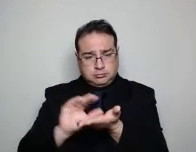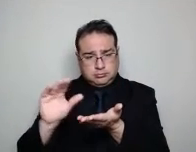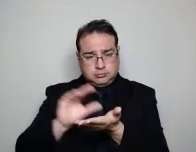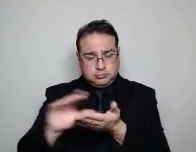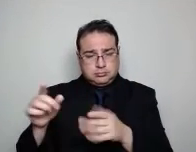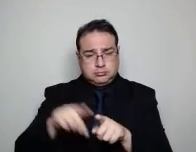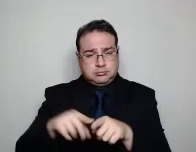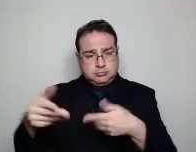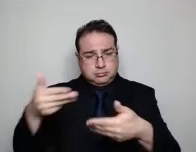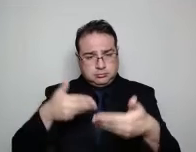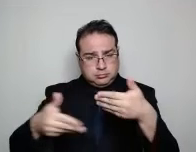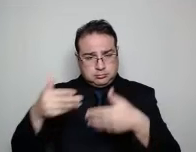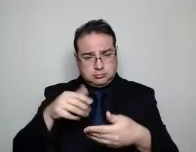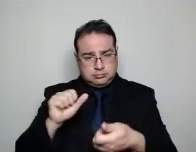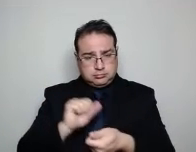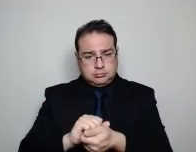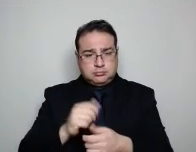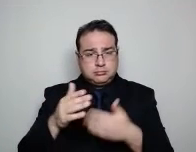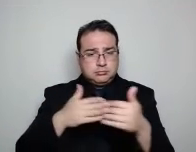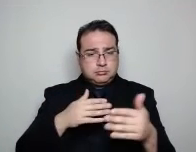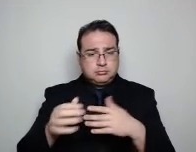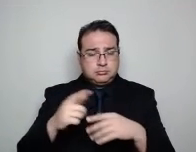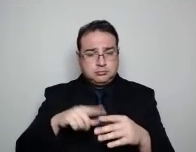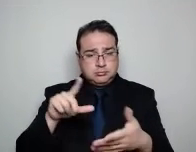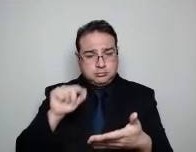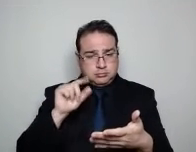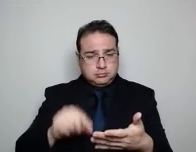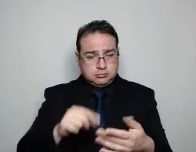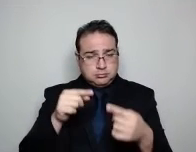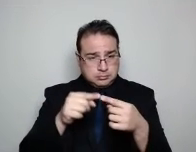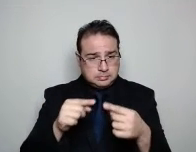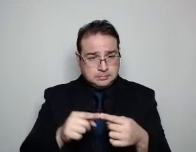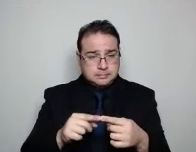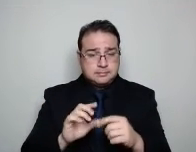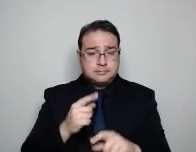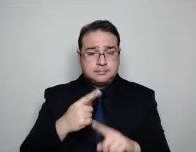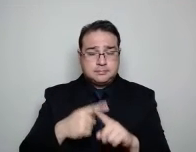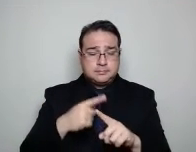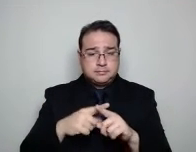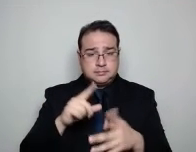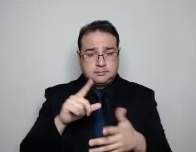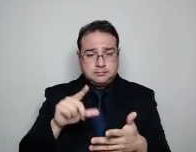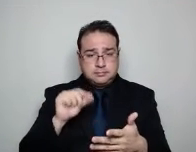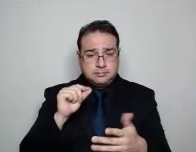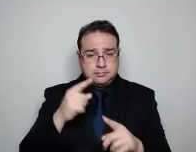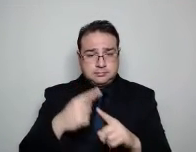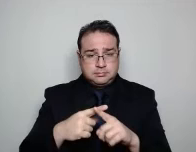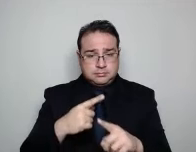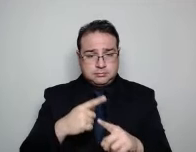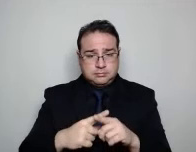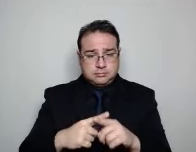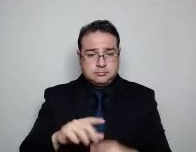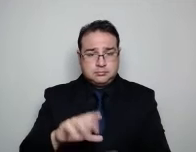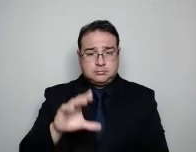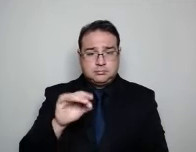tratamento em decorrência da escolha da beneficiária, né? Já que ela optou em permanecer no contrato não regulamentado.